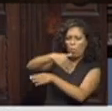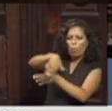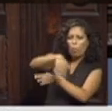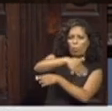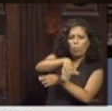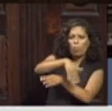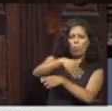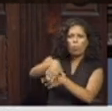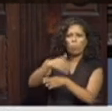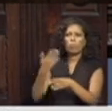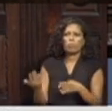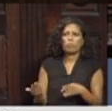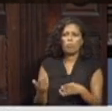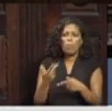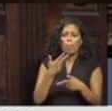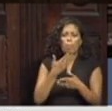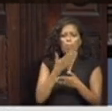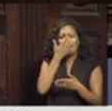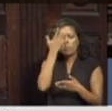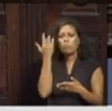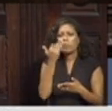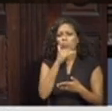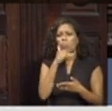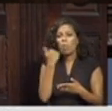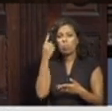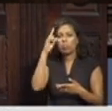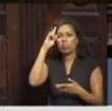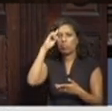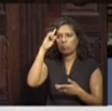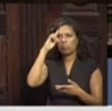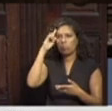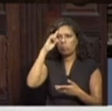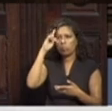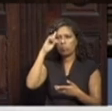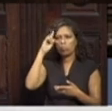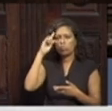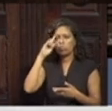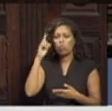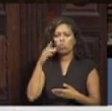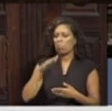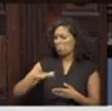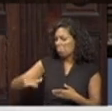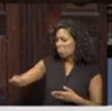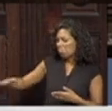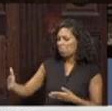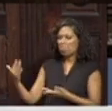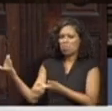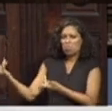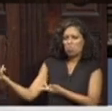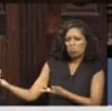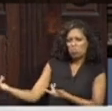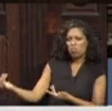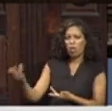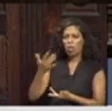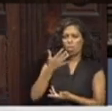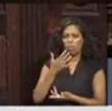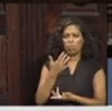dramática situação. A região metropolitana do Rio também não é diferente. Nós tivemos 2 semanas de